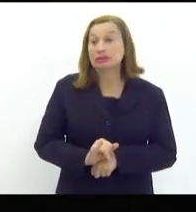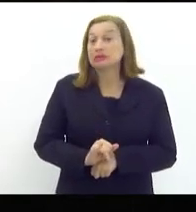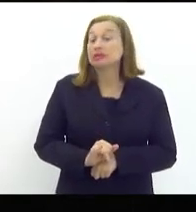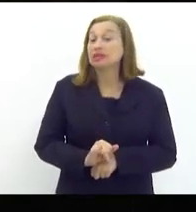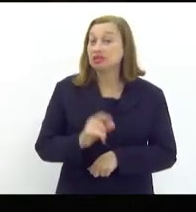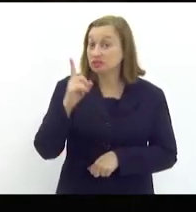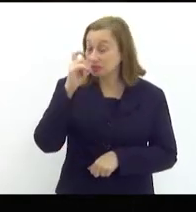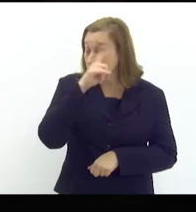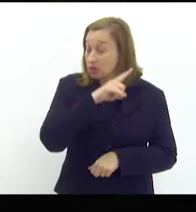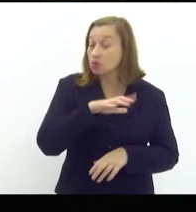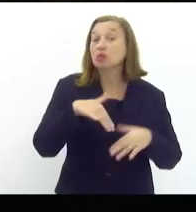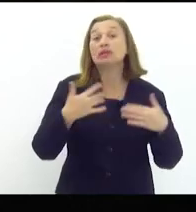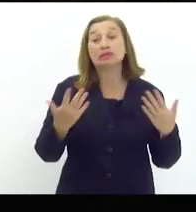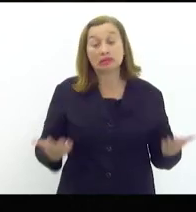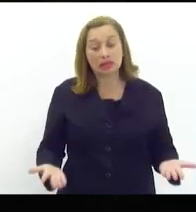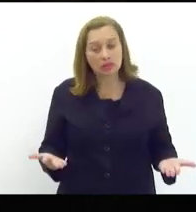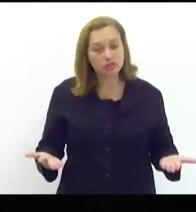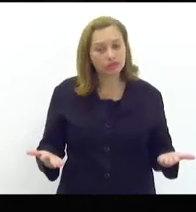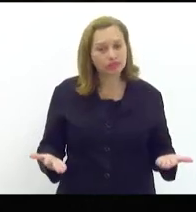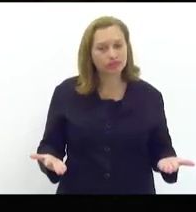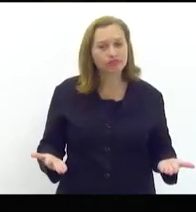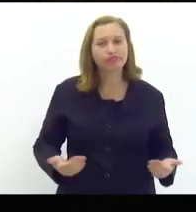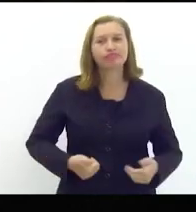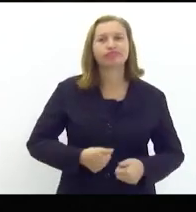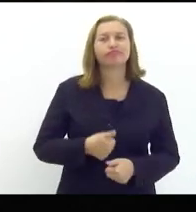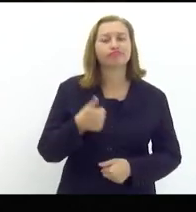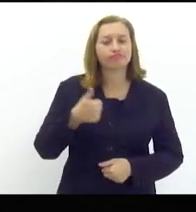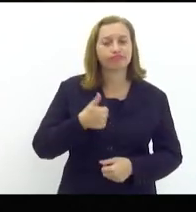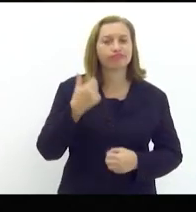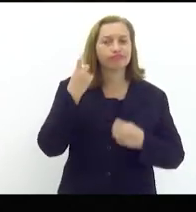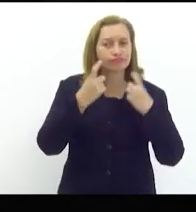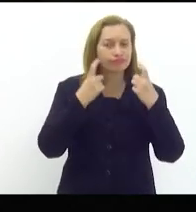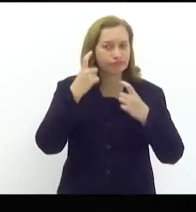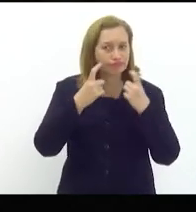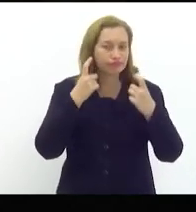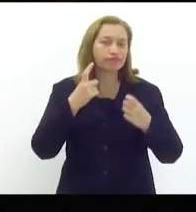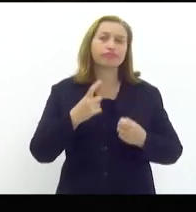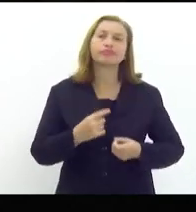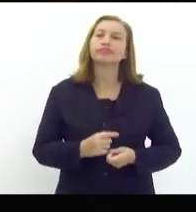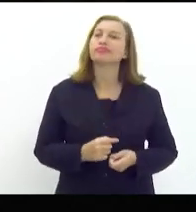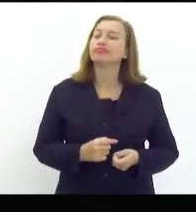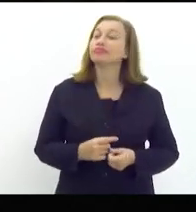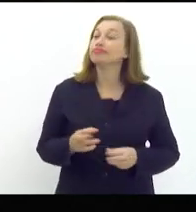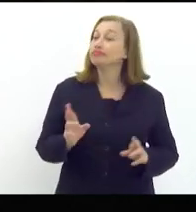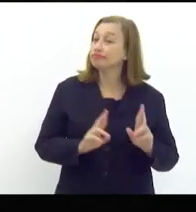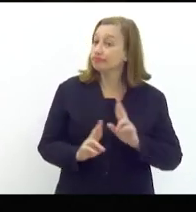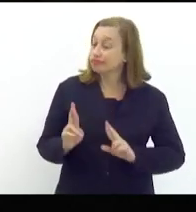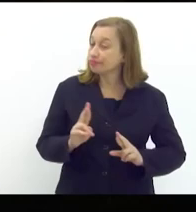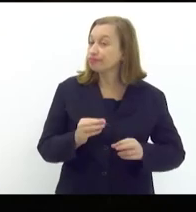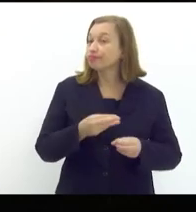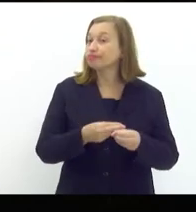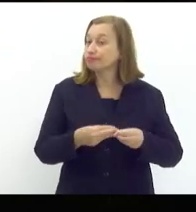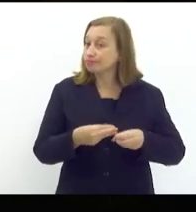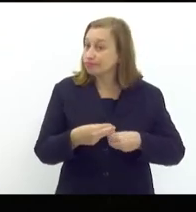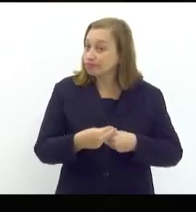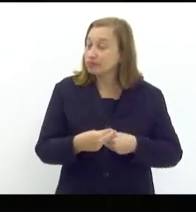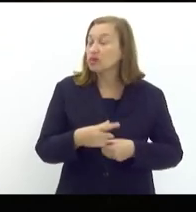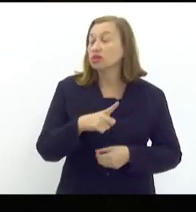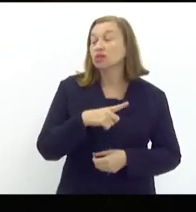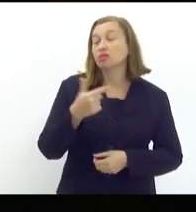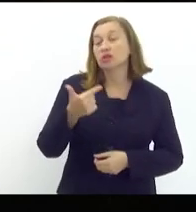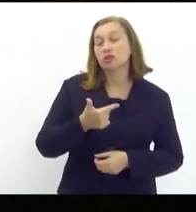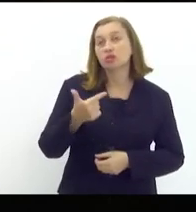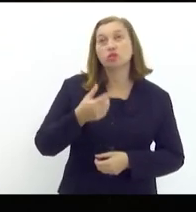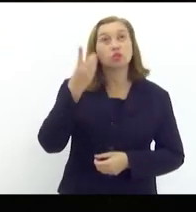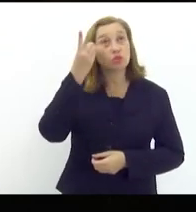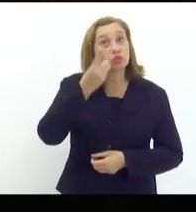Então essa é uma primeira preocupação em relação ao município tem uma segunda